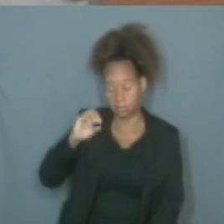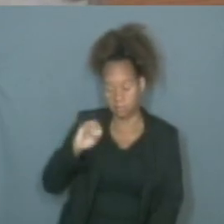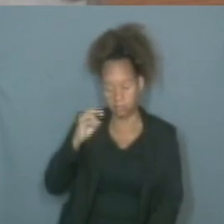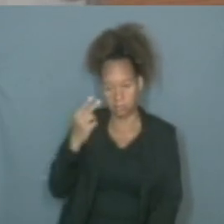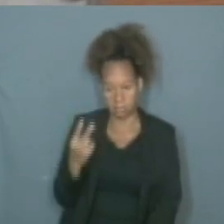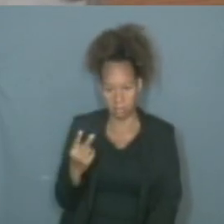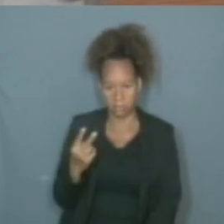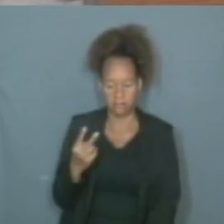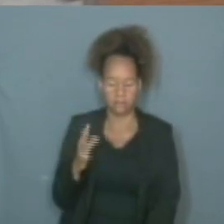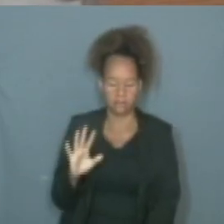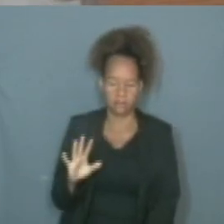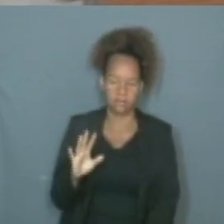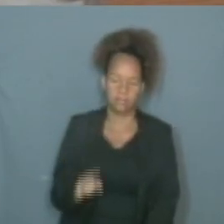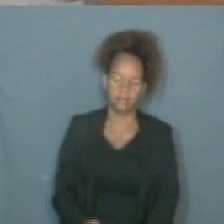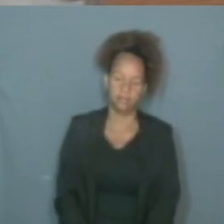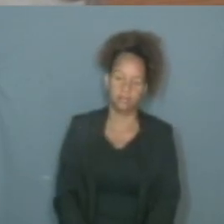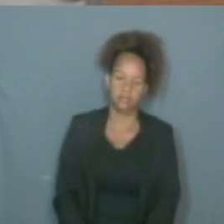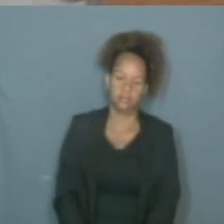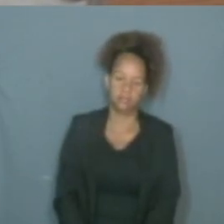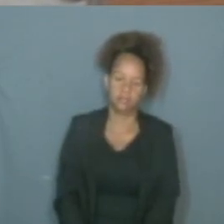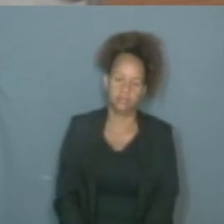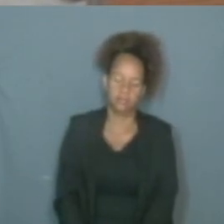7902, deixa eu ver se eu cheguei nele aqui.